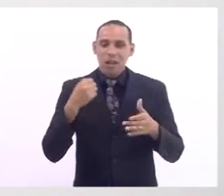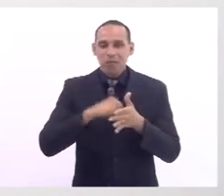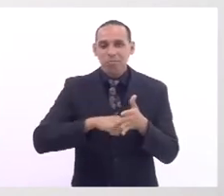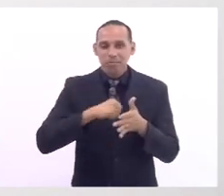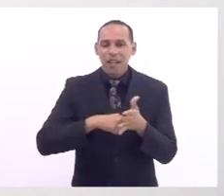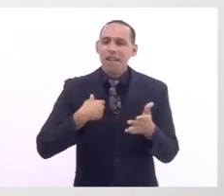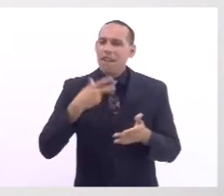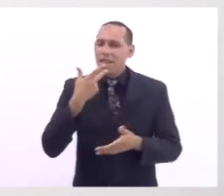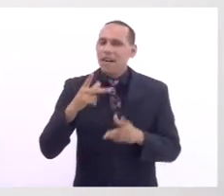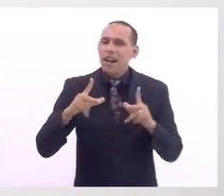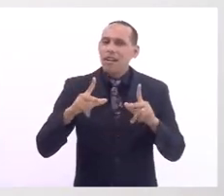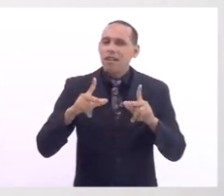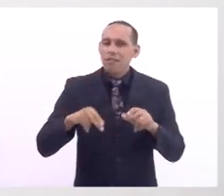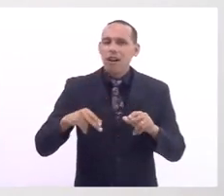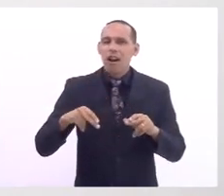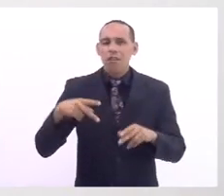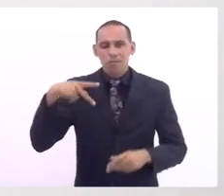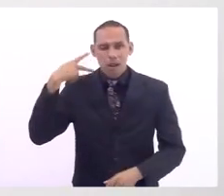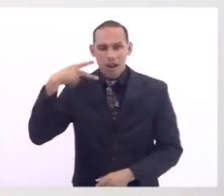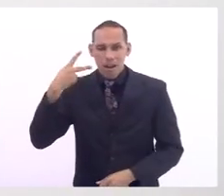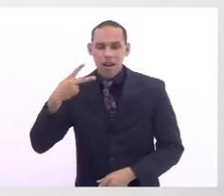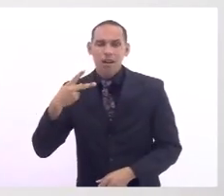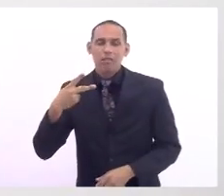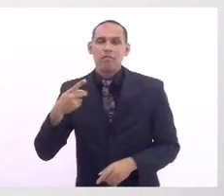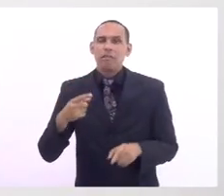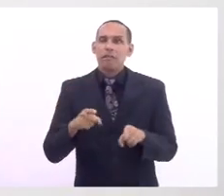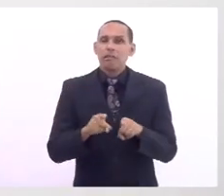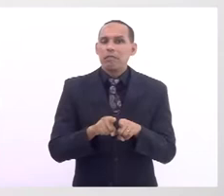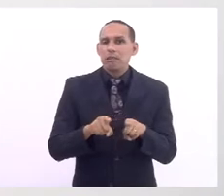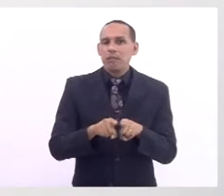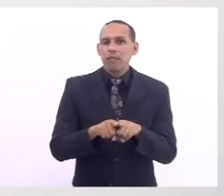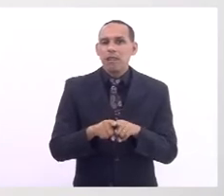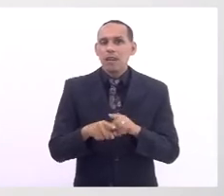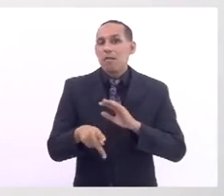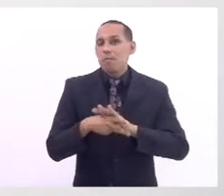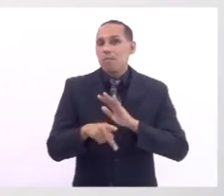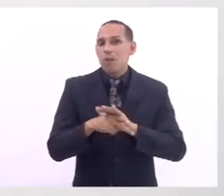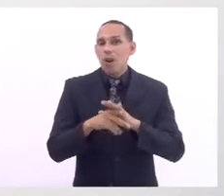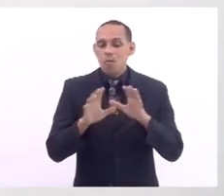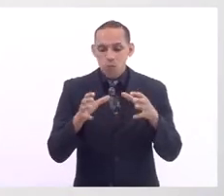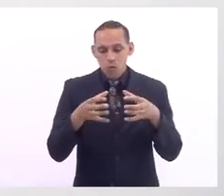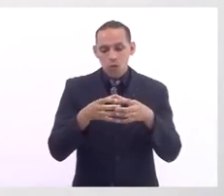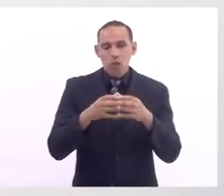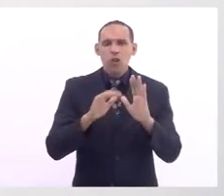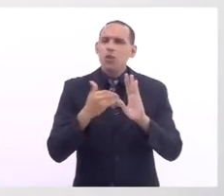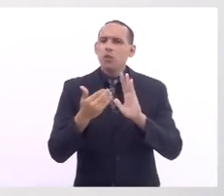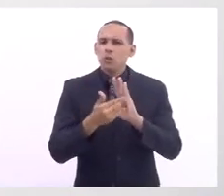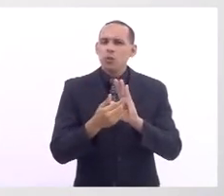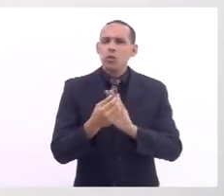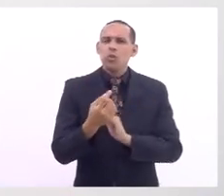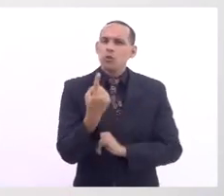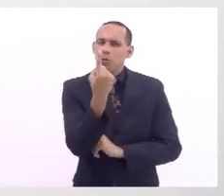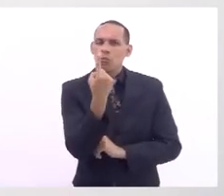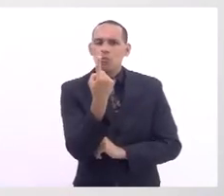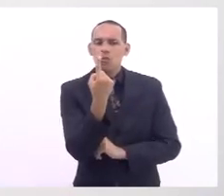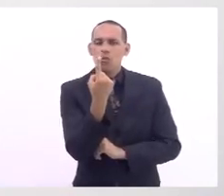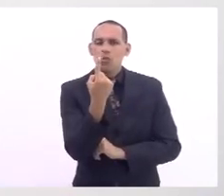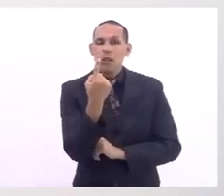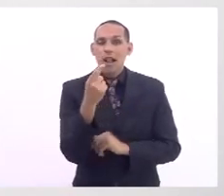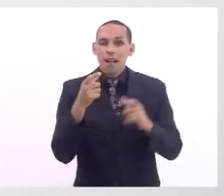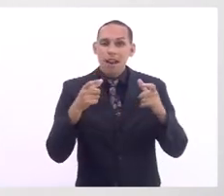casa não só como parlamentar mas como um membro de um coletivo chamada tudo numa coisa só que atua na zona oeste